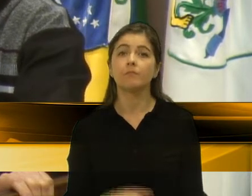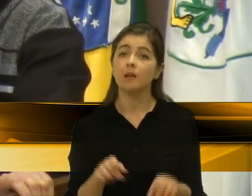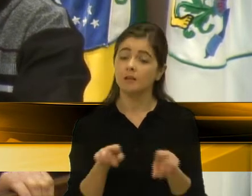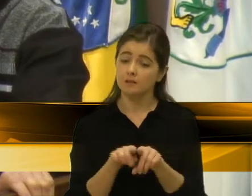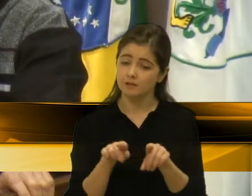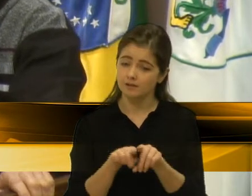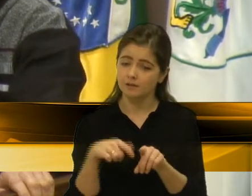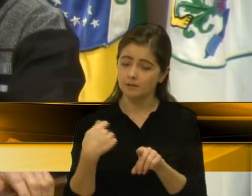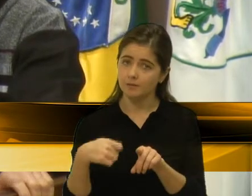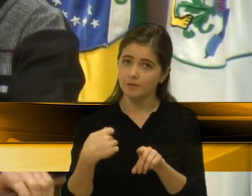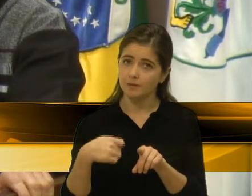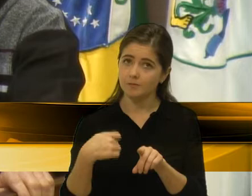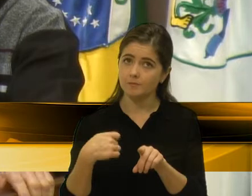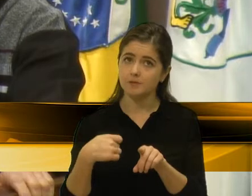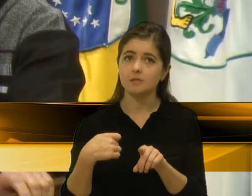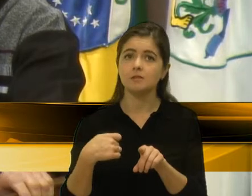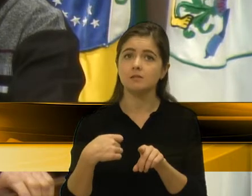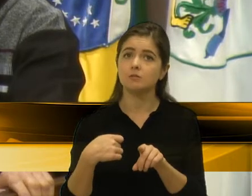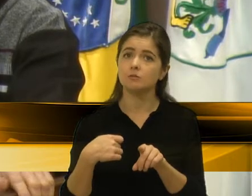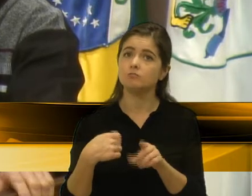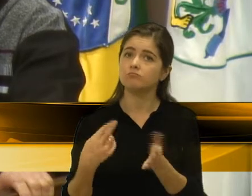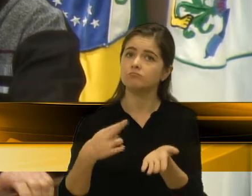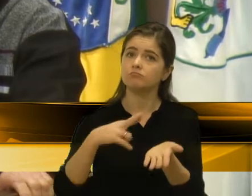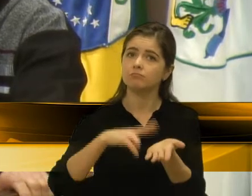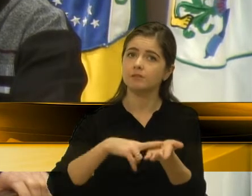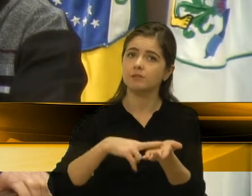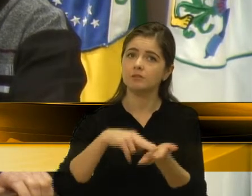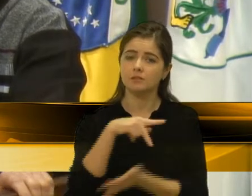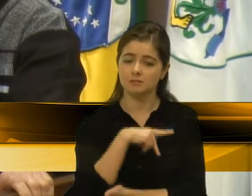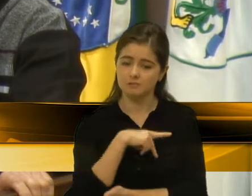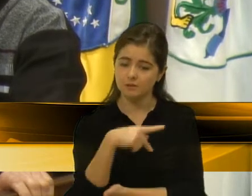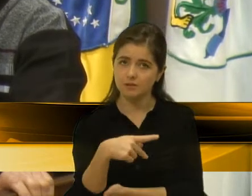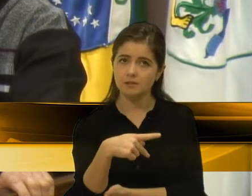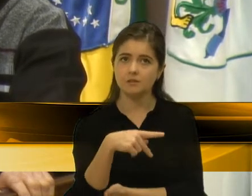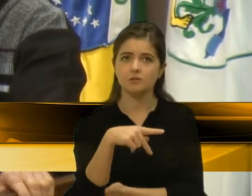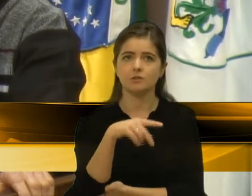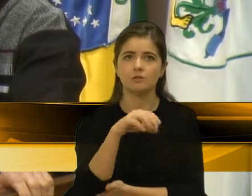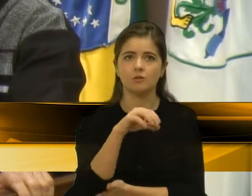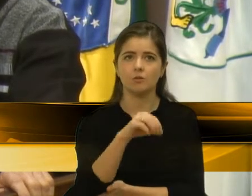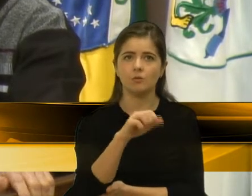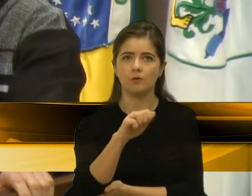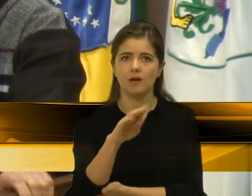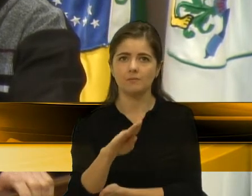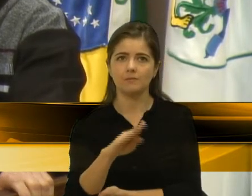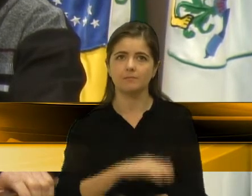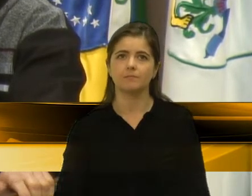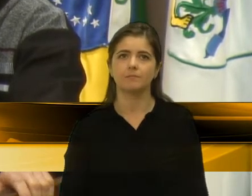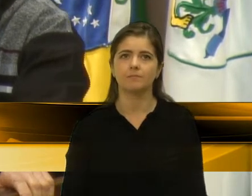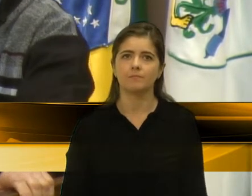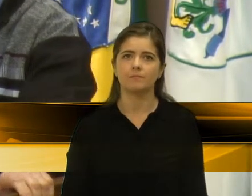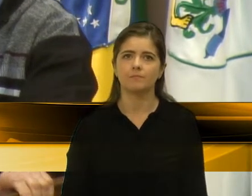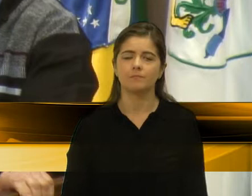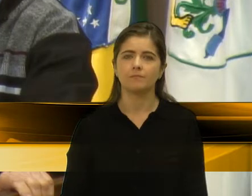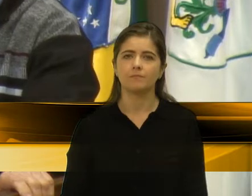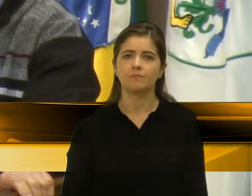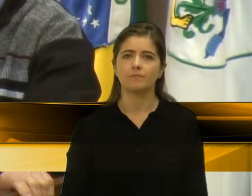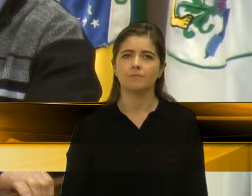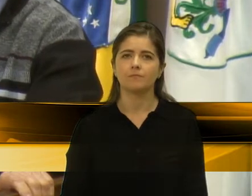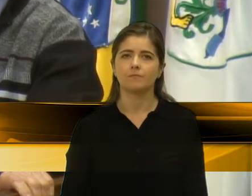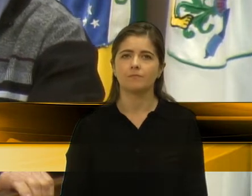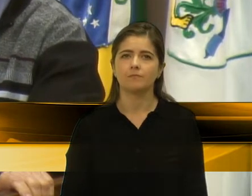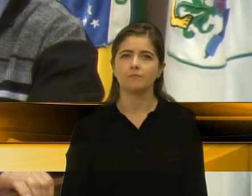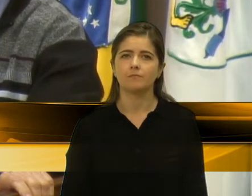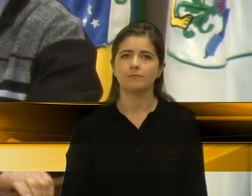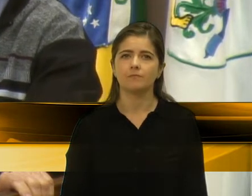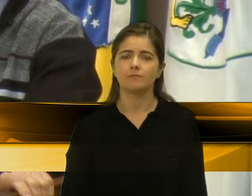também tem que registrar aqui a presença de várias lideranças, principalmente da UAB, né, o presidente Valdir Walter, o Tuti, vice, nós